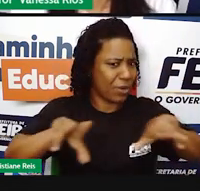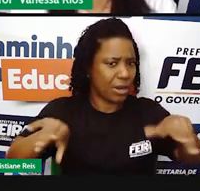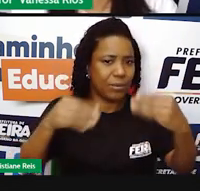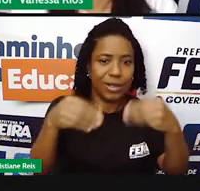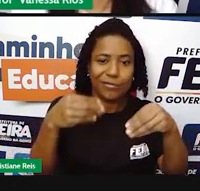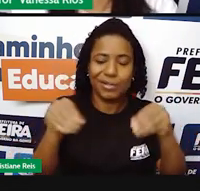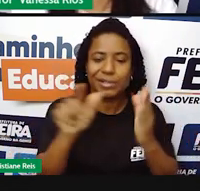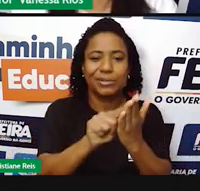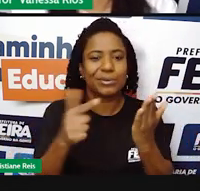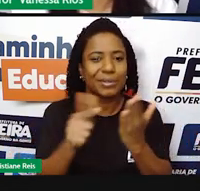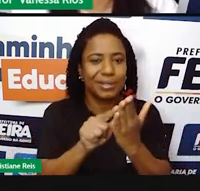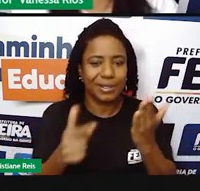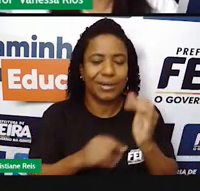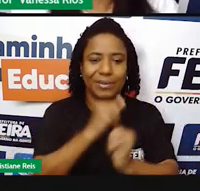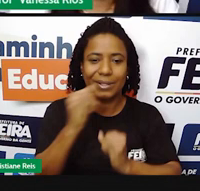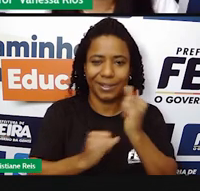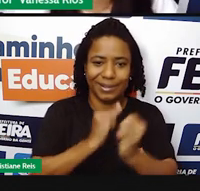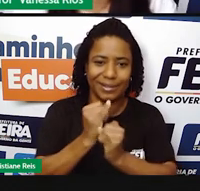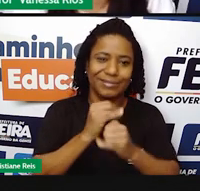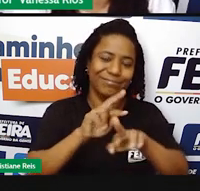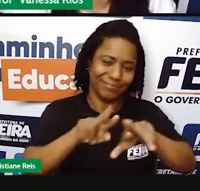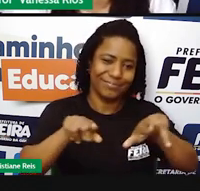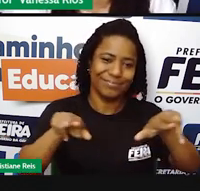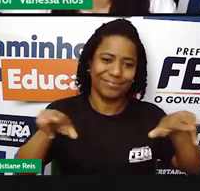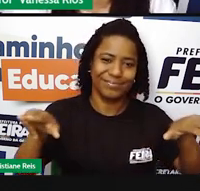gênero textual pode se apresentar.